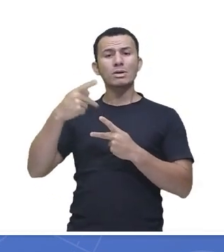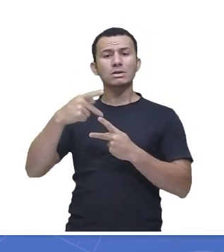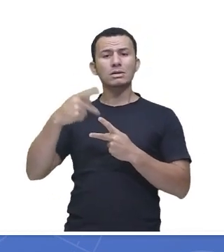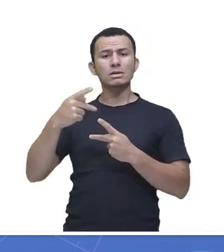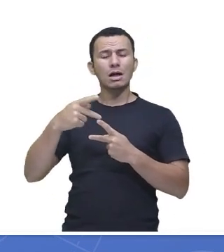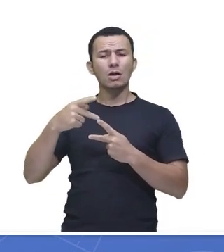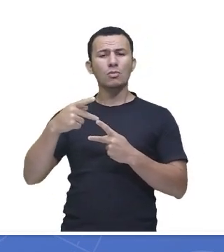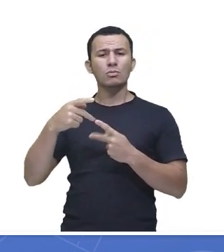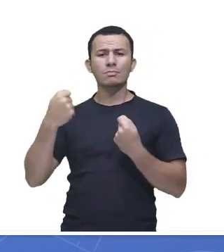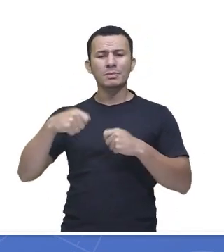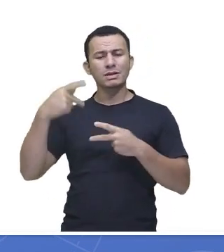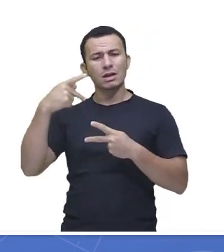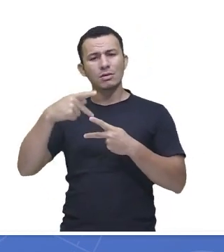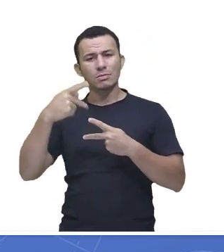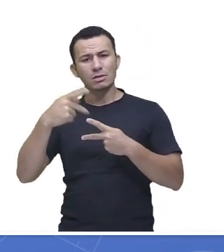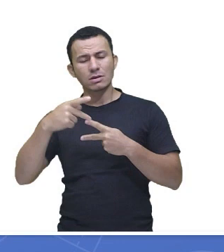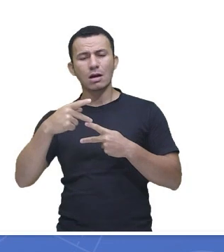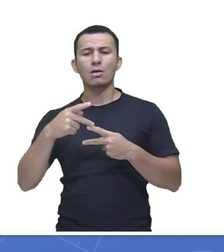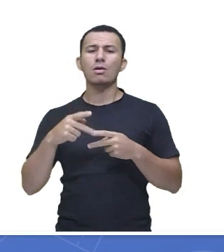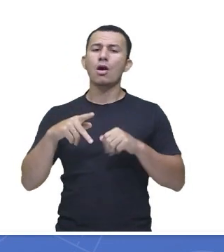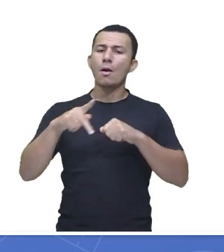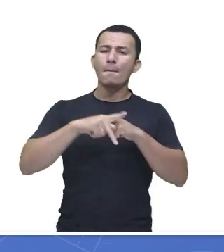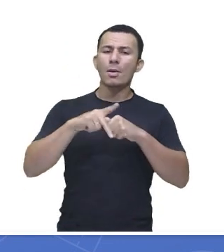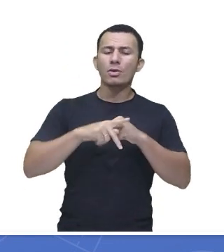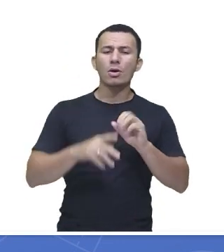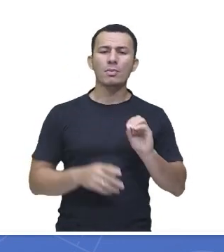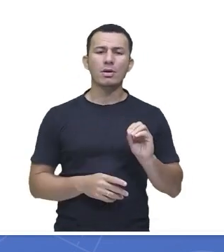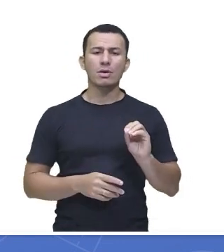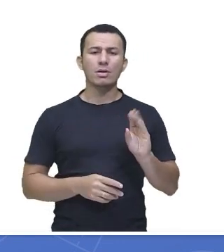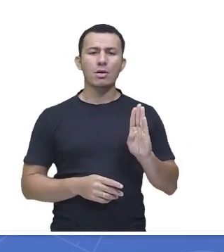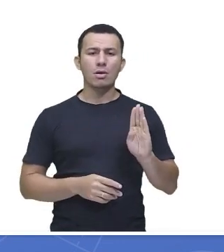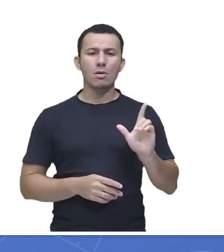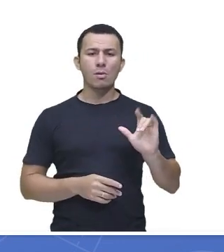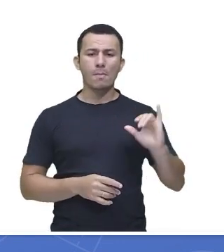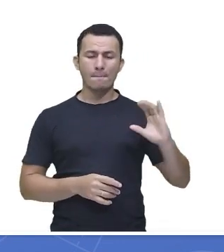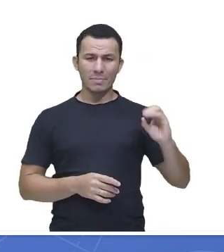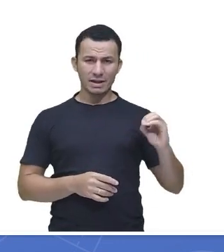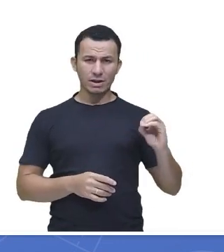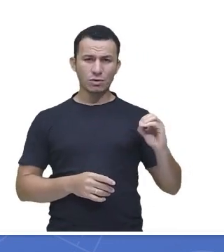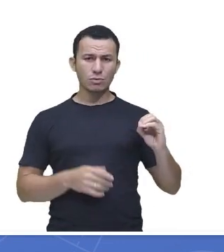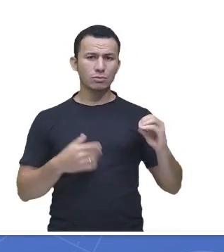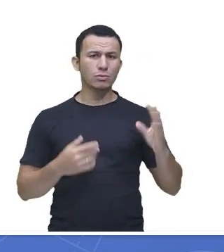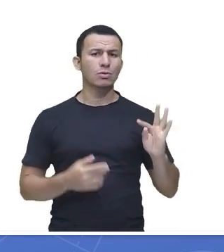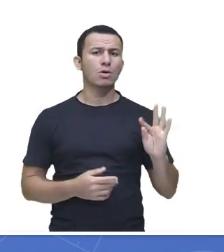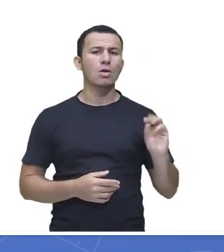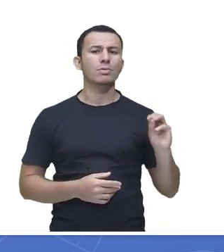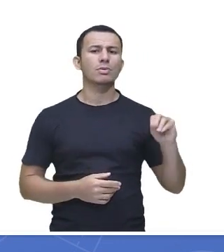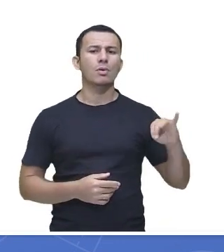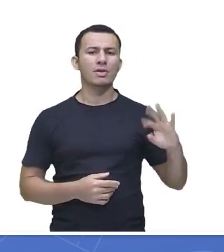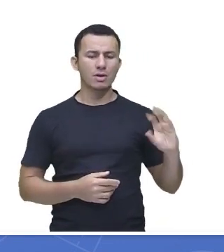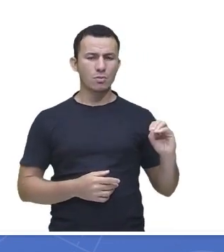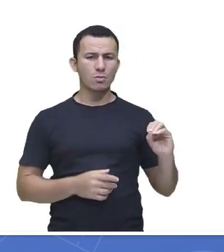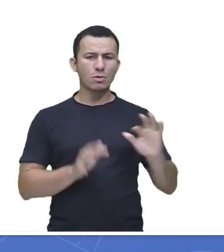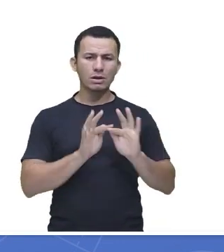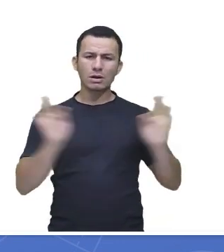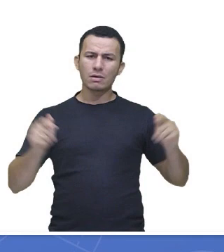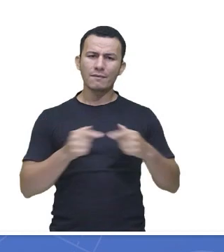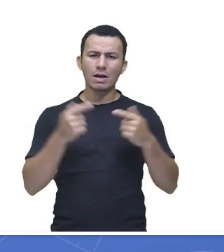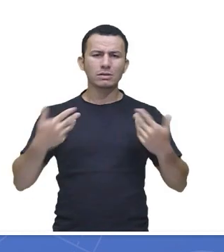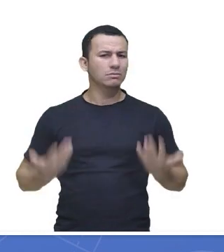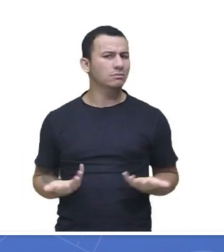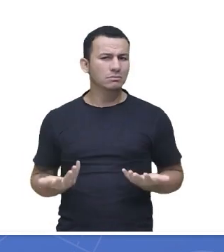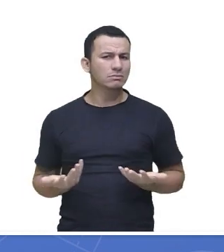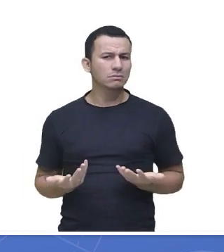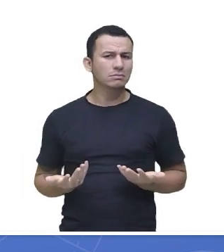não deveria usar um pronome oblíquo? Eu não deveria usar um pronome oblíquo tônico nessa situação? Bem, olhem